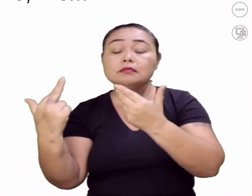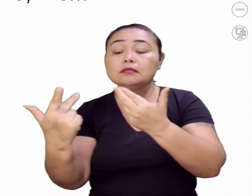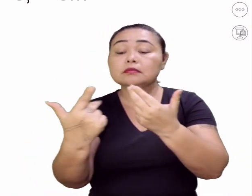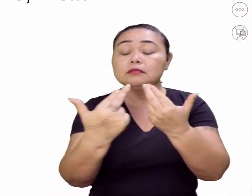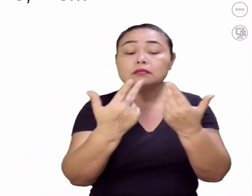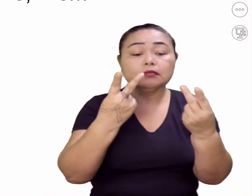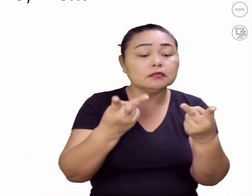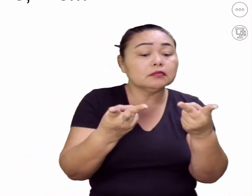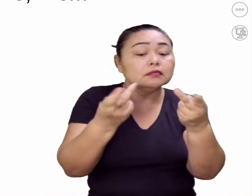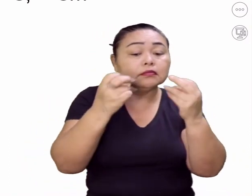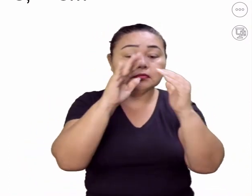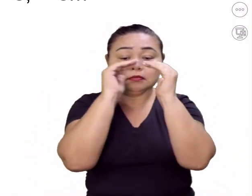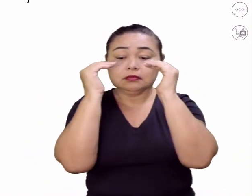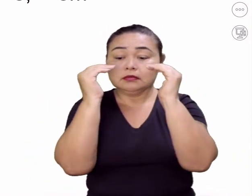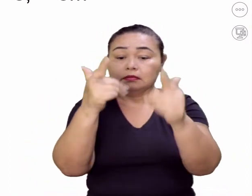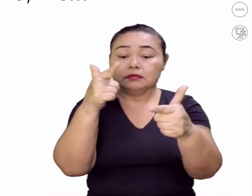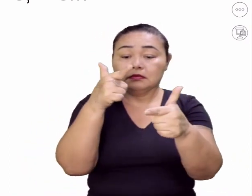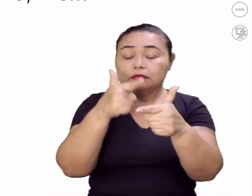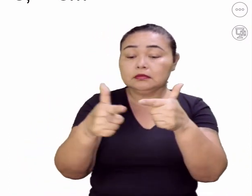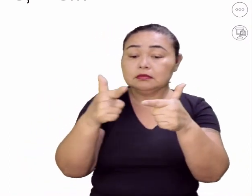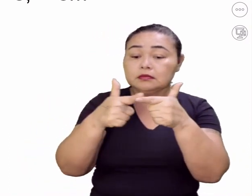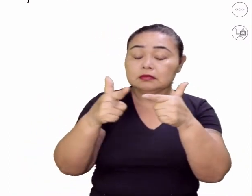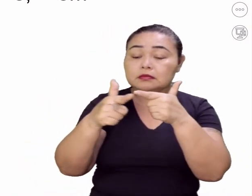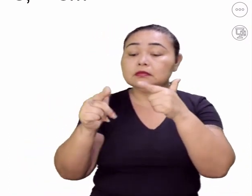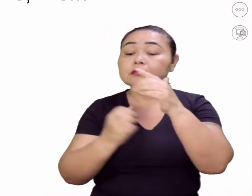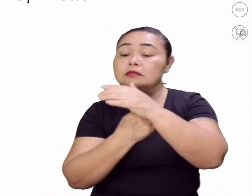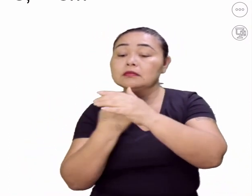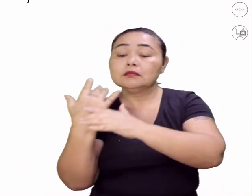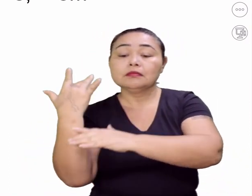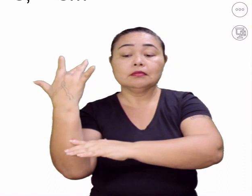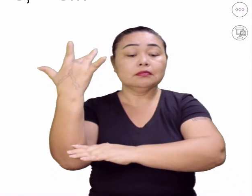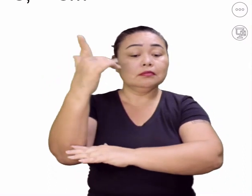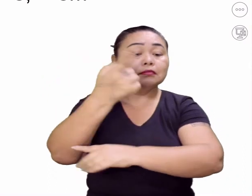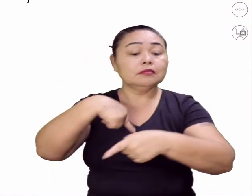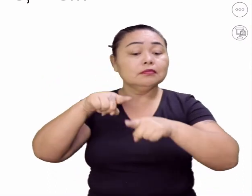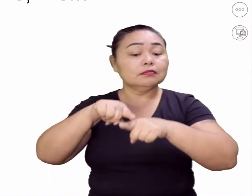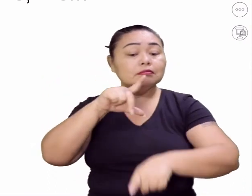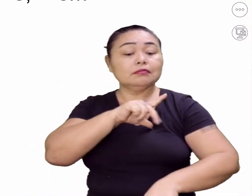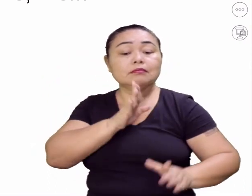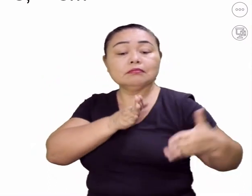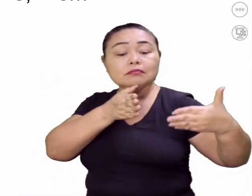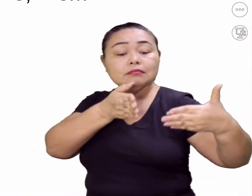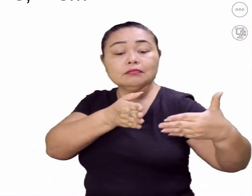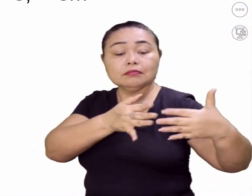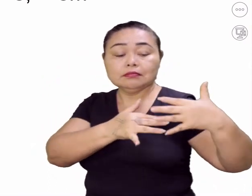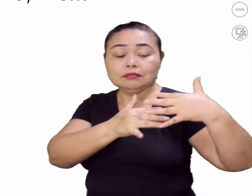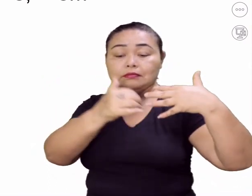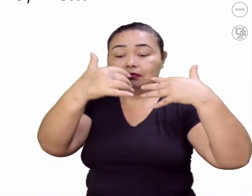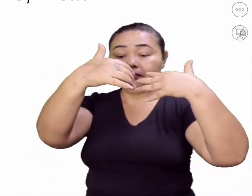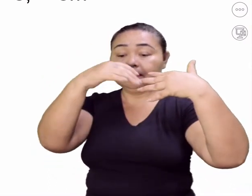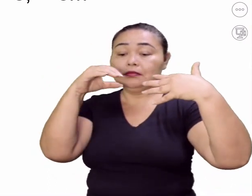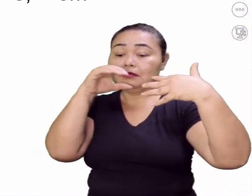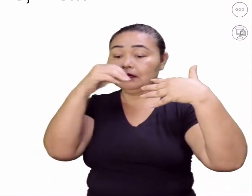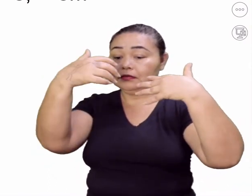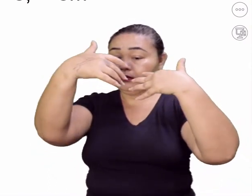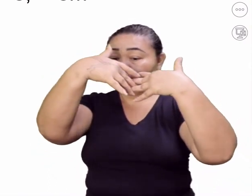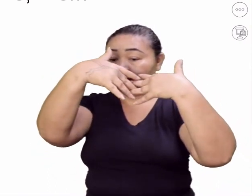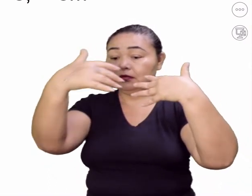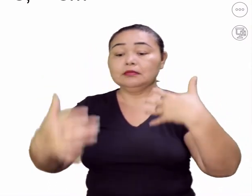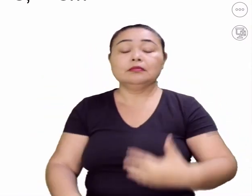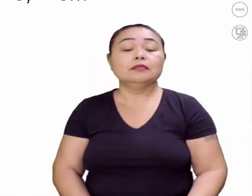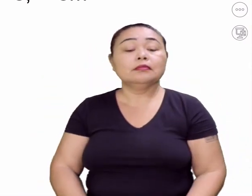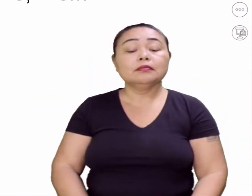mesma percepção a respeito dos problemas ambientais e, em particular, sobre o efeito